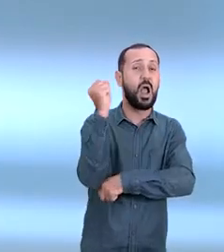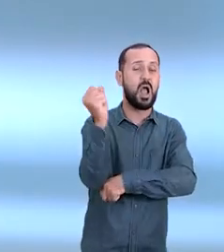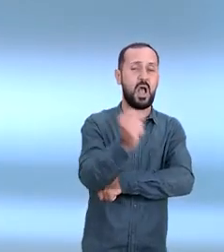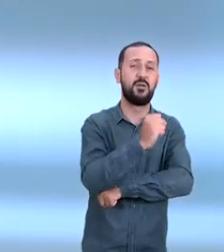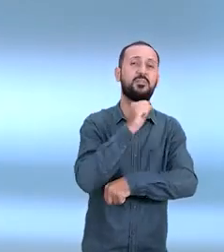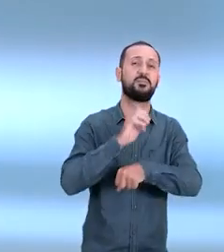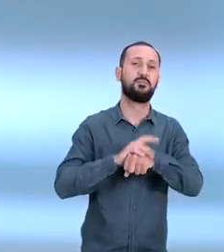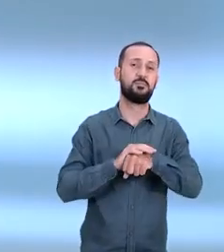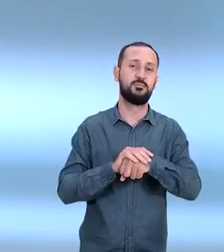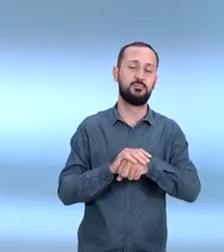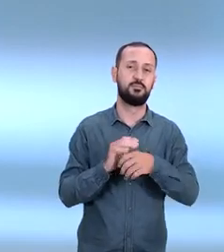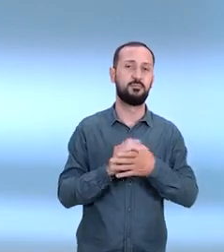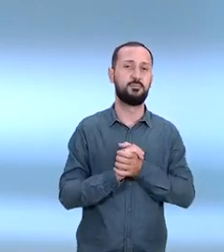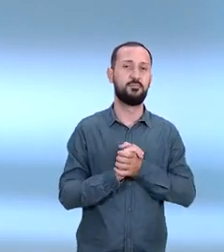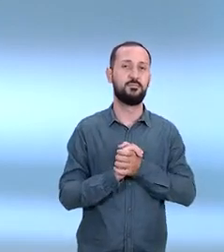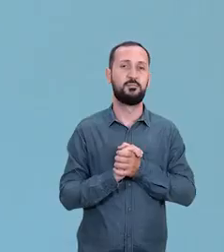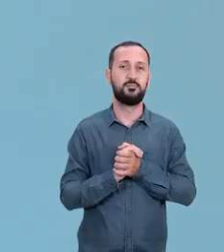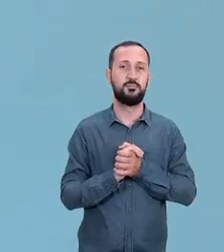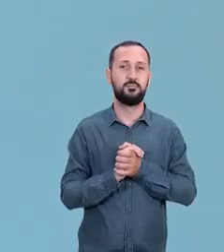doença, né?